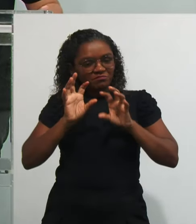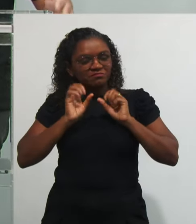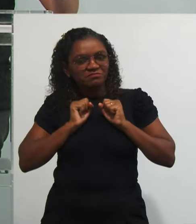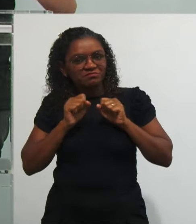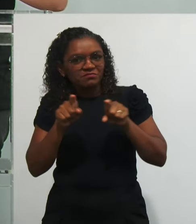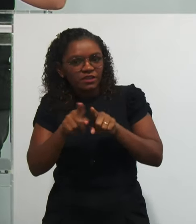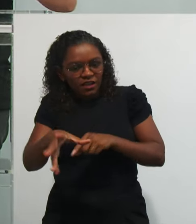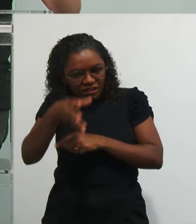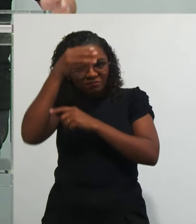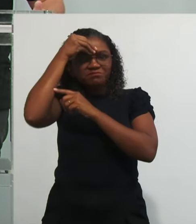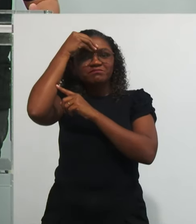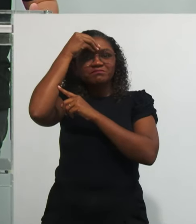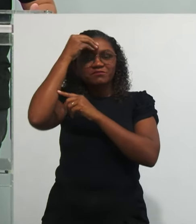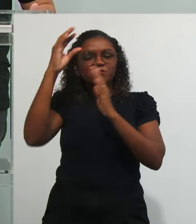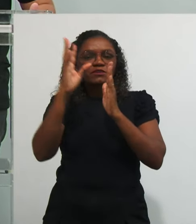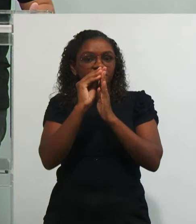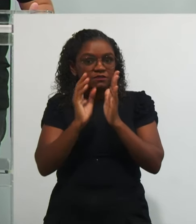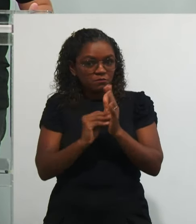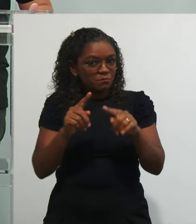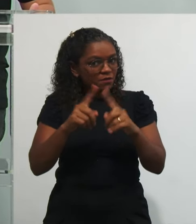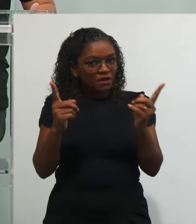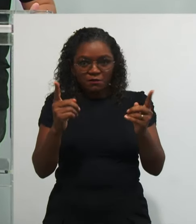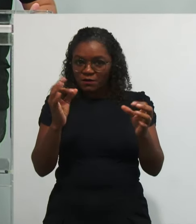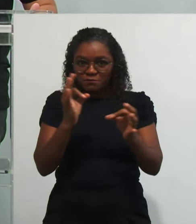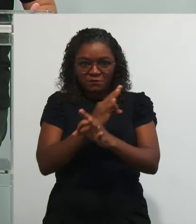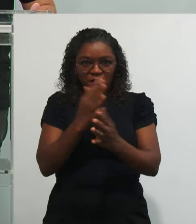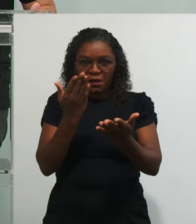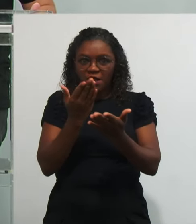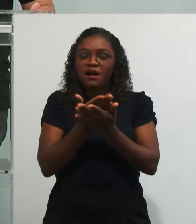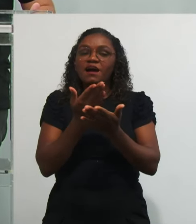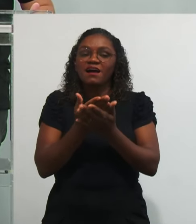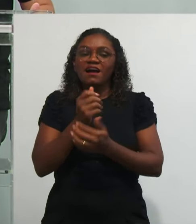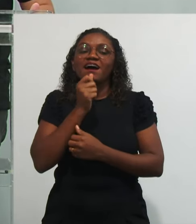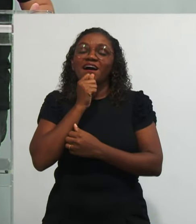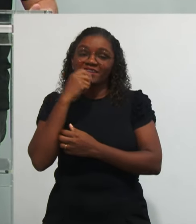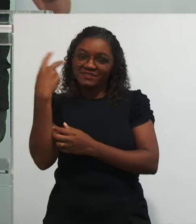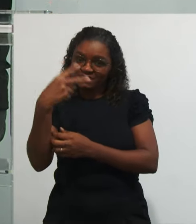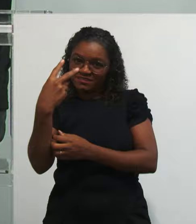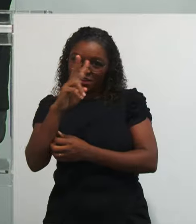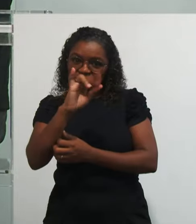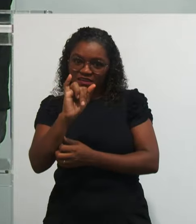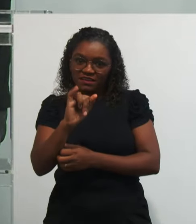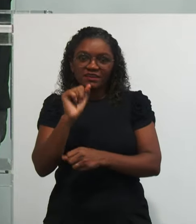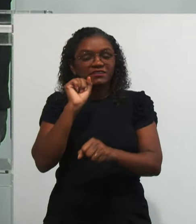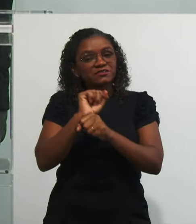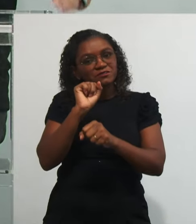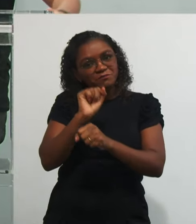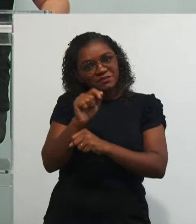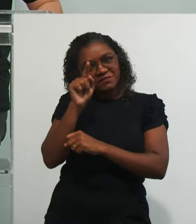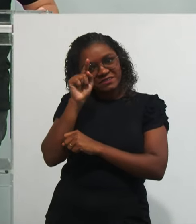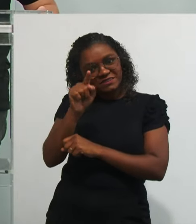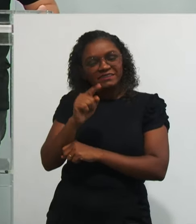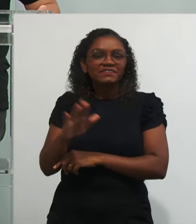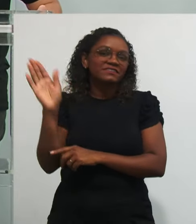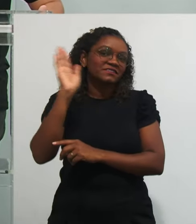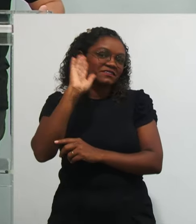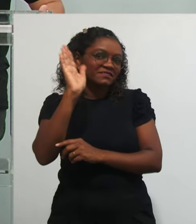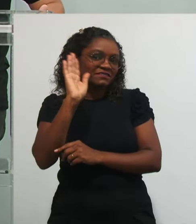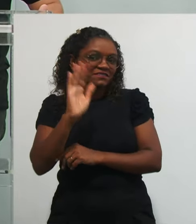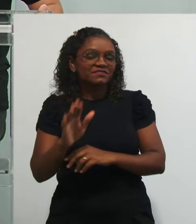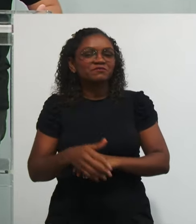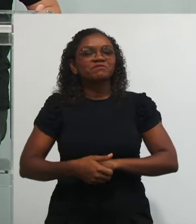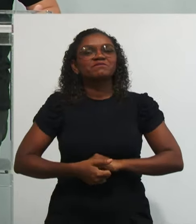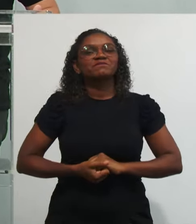conteúdo Mas a gente não vai parar por aqui Ok nós temos uma aula de número dois e eu espero você lá até a próxima